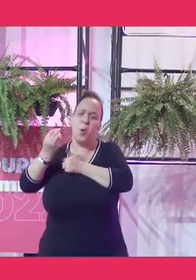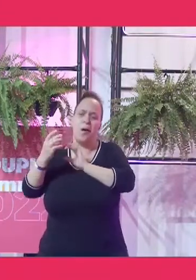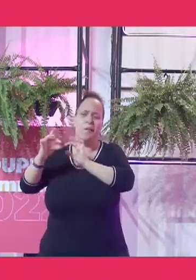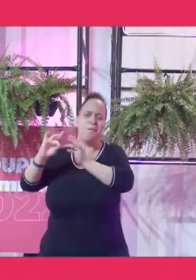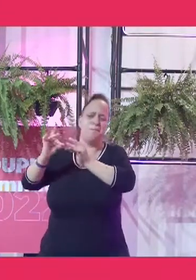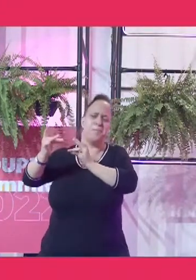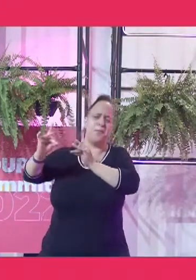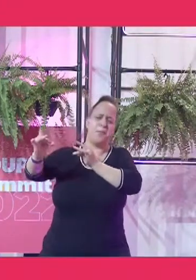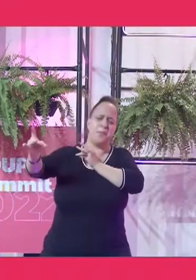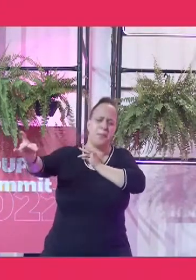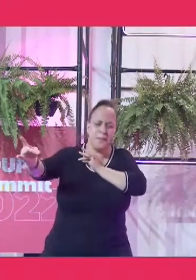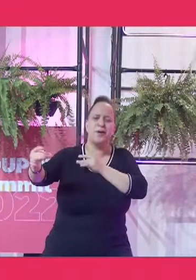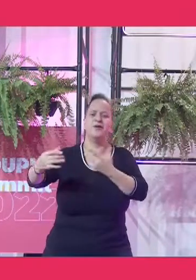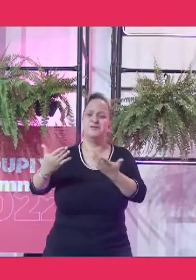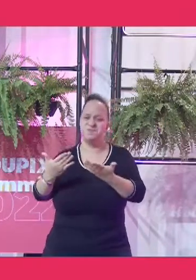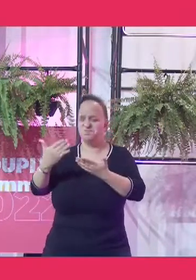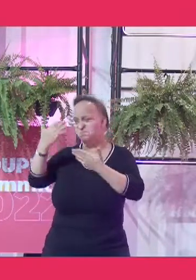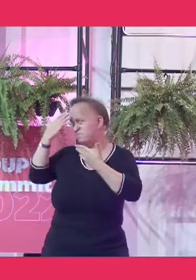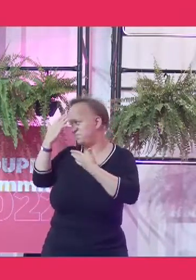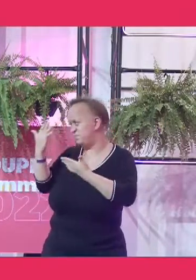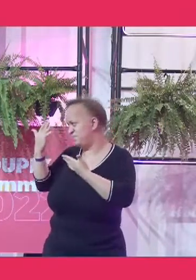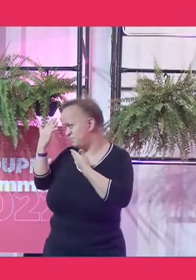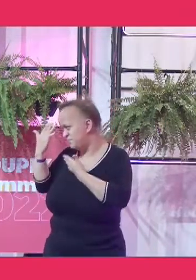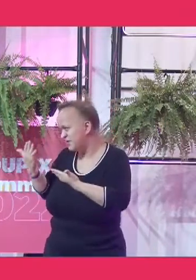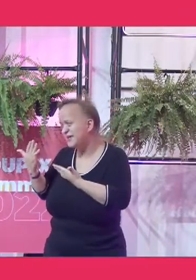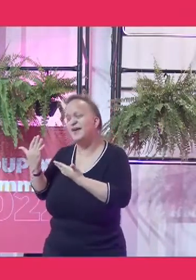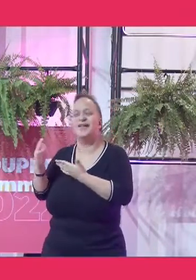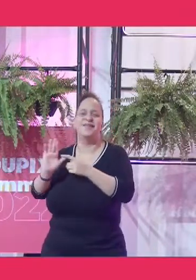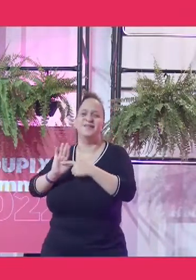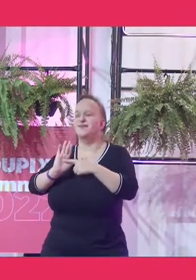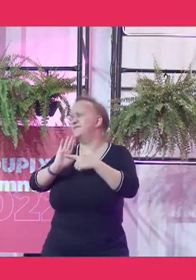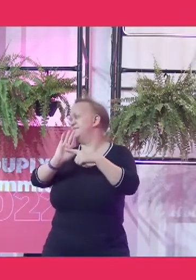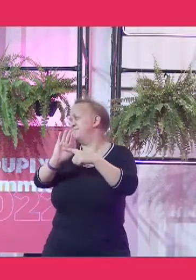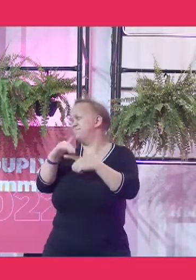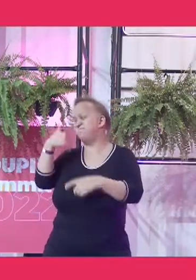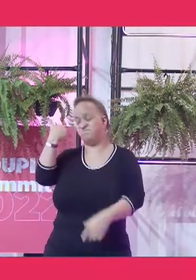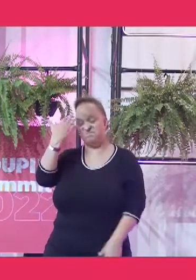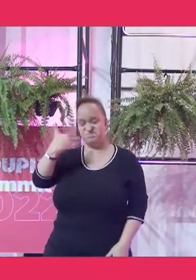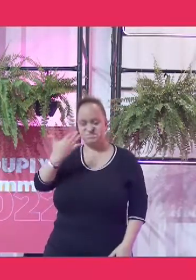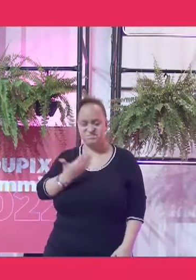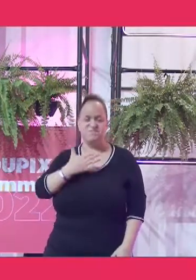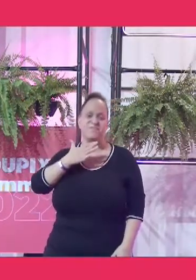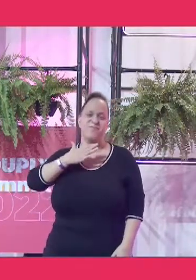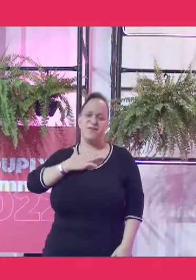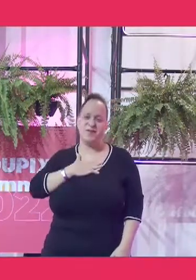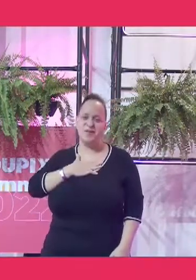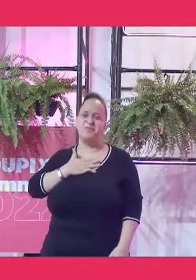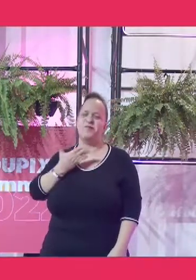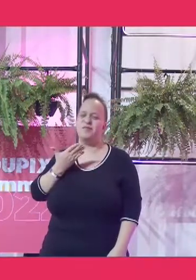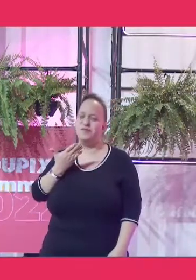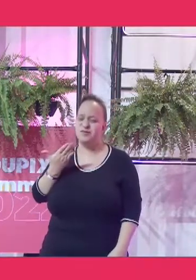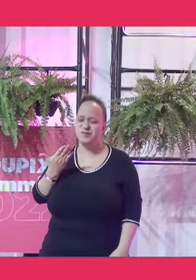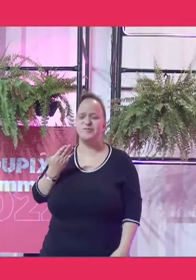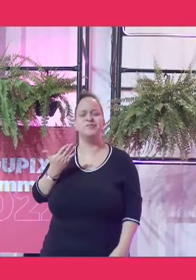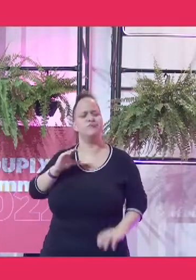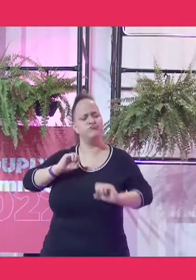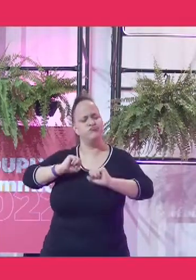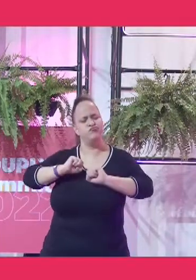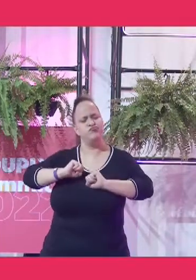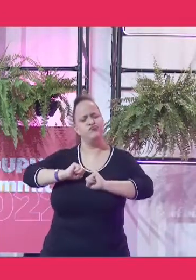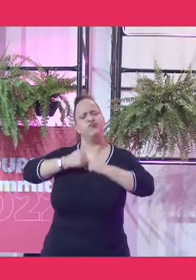internet. Ah, obrigada por essa apresentação. Que honra. Fico muito feliz que você gosta do conteúdo. A gente se esforça muito